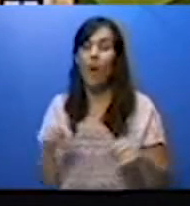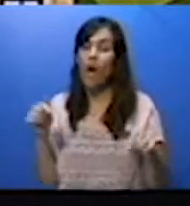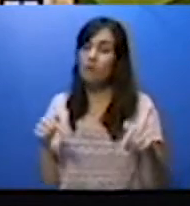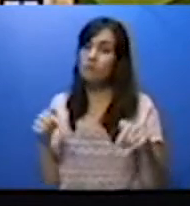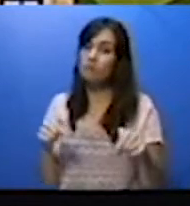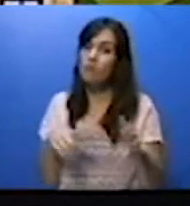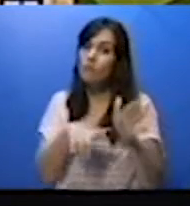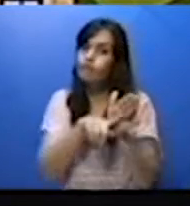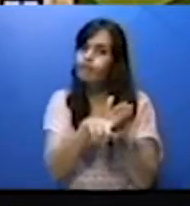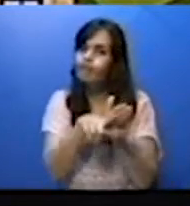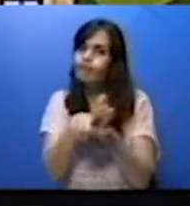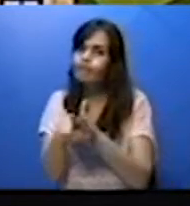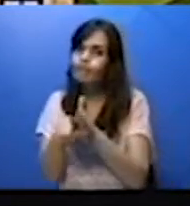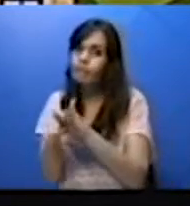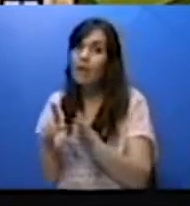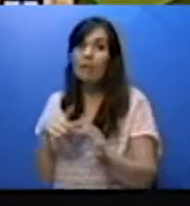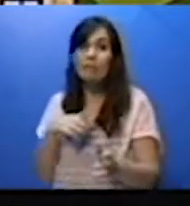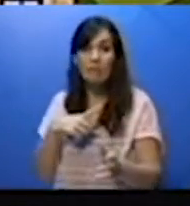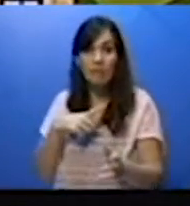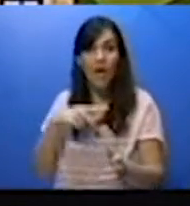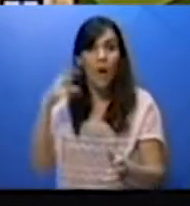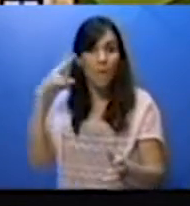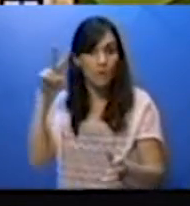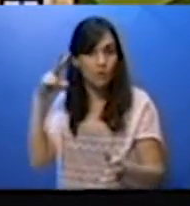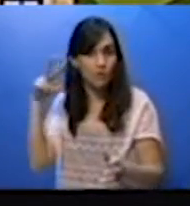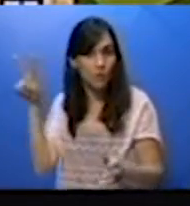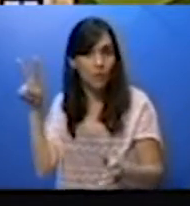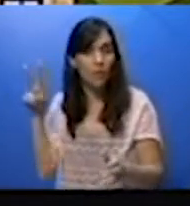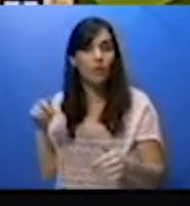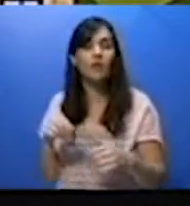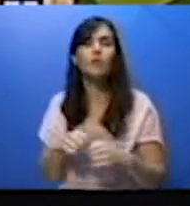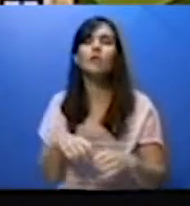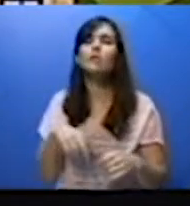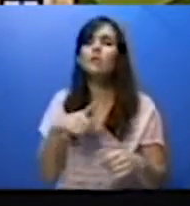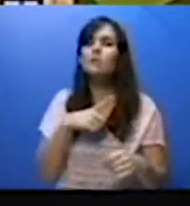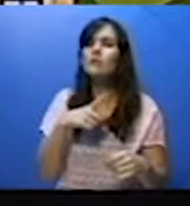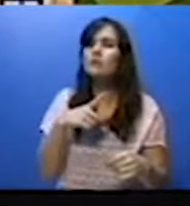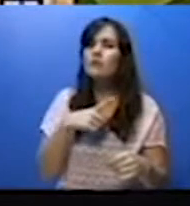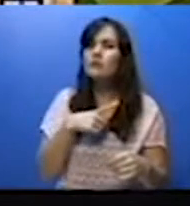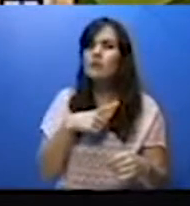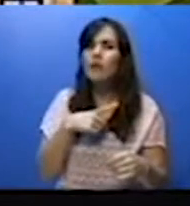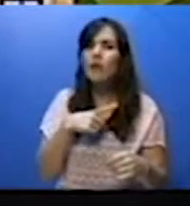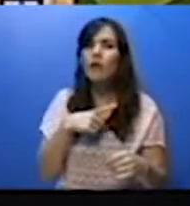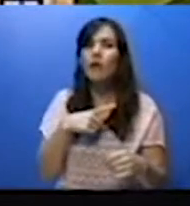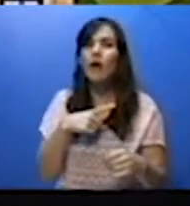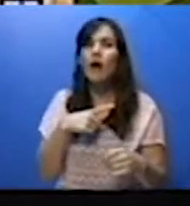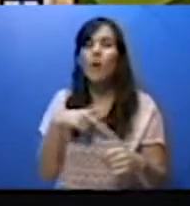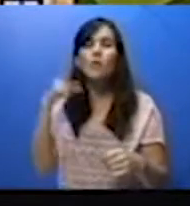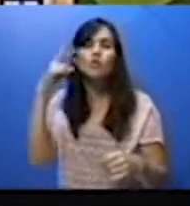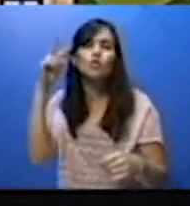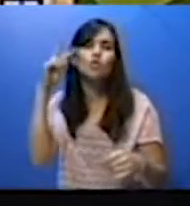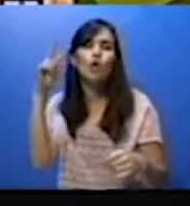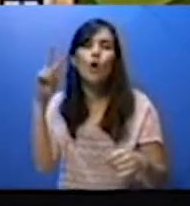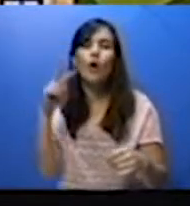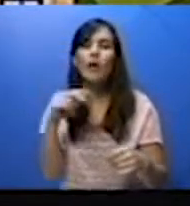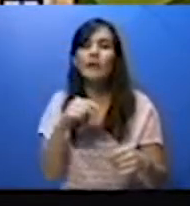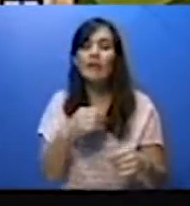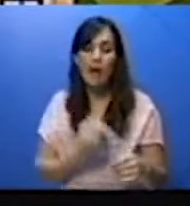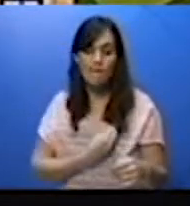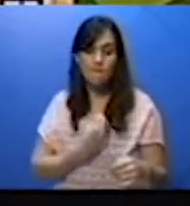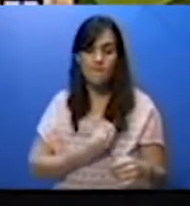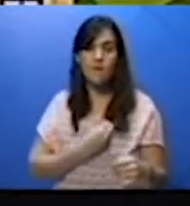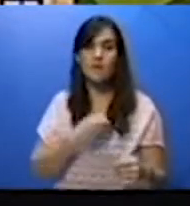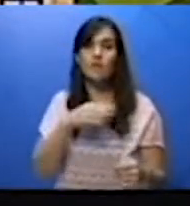vocês nós temos aqui uma história que tipo de uma fábula onde os personagens têm voz eles conversa ele tem